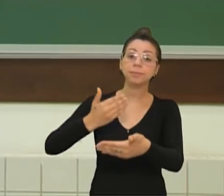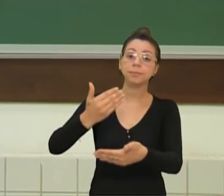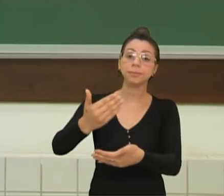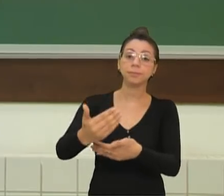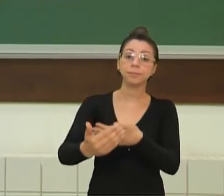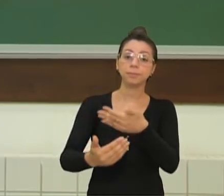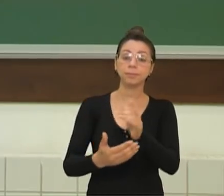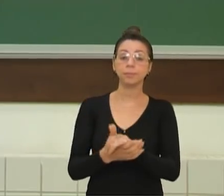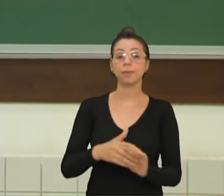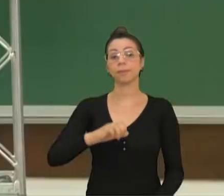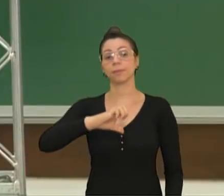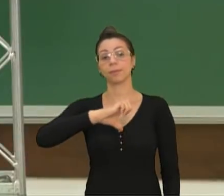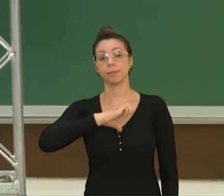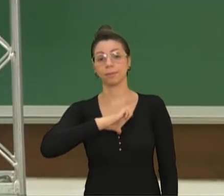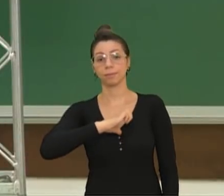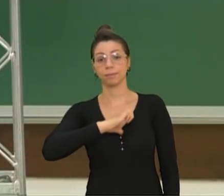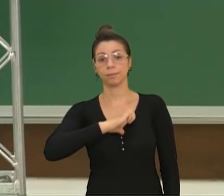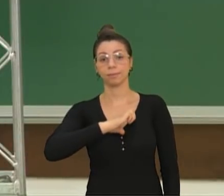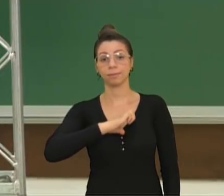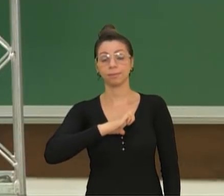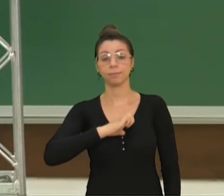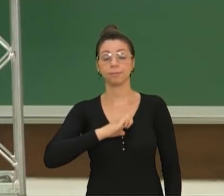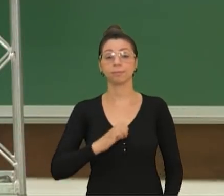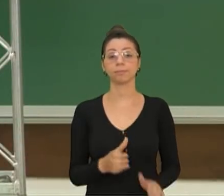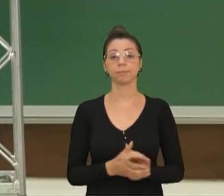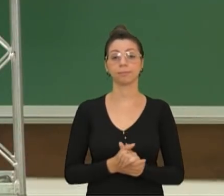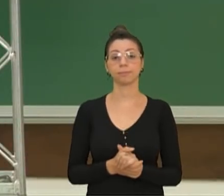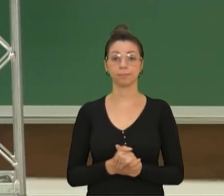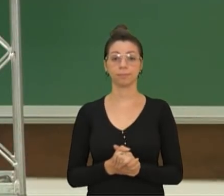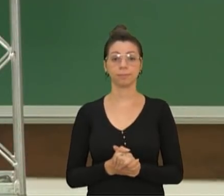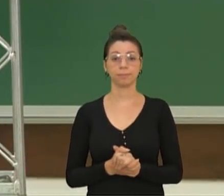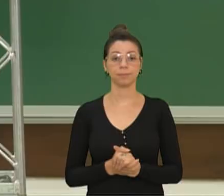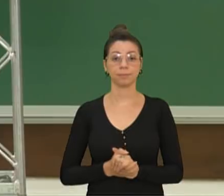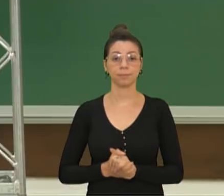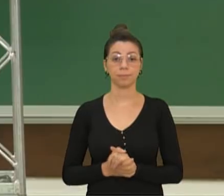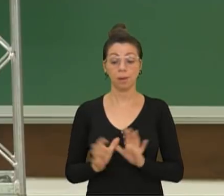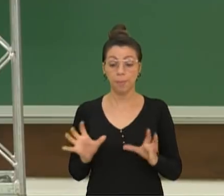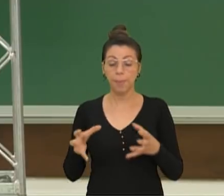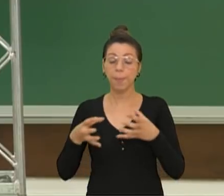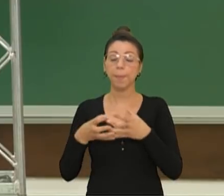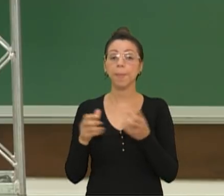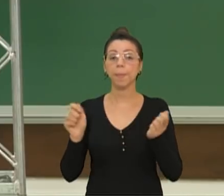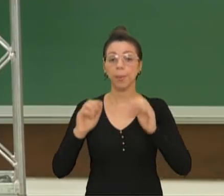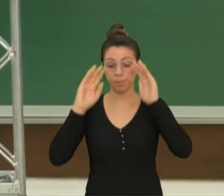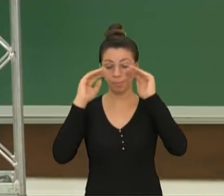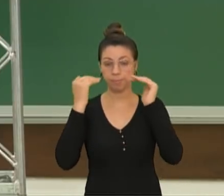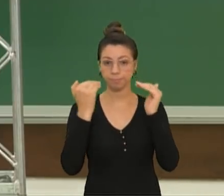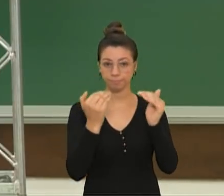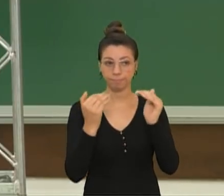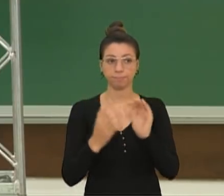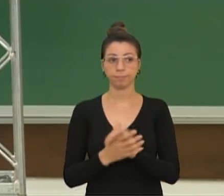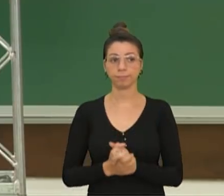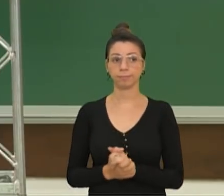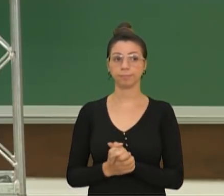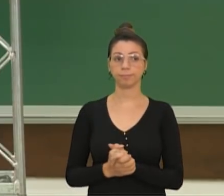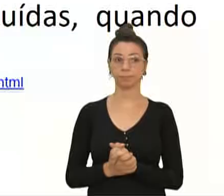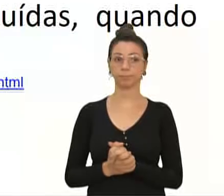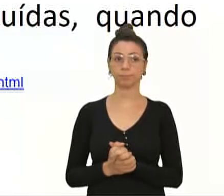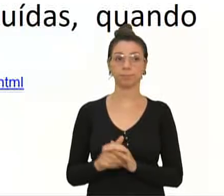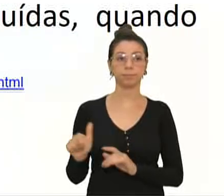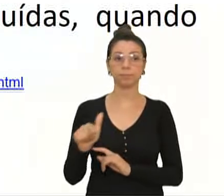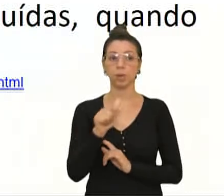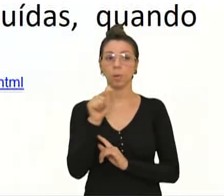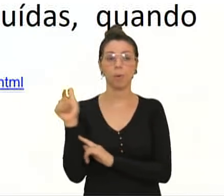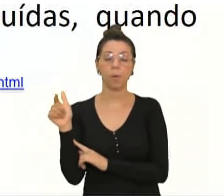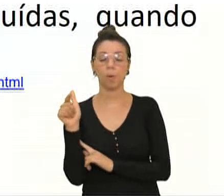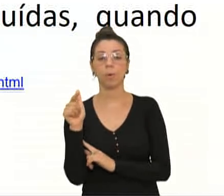uma ética em que todo mundo possa se respeitar. Tá? Outro